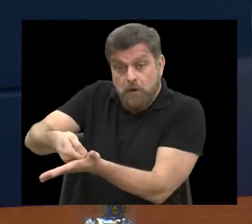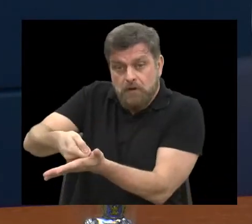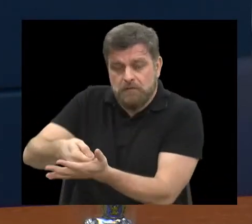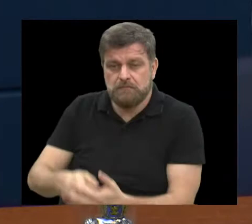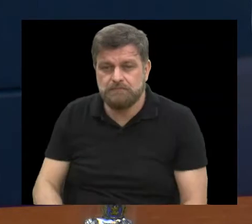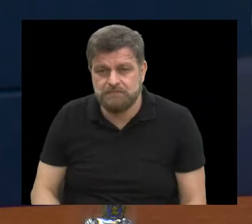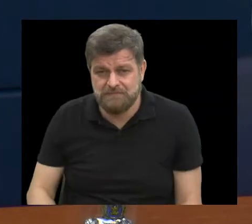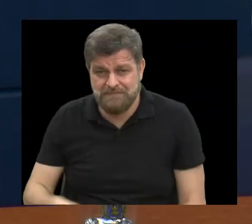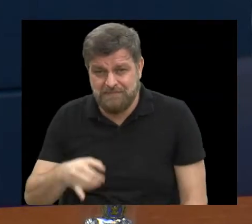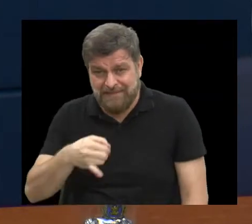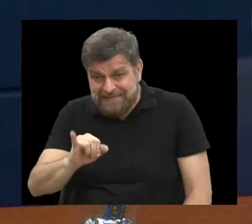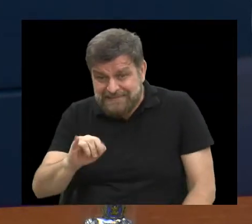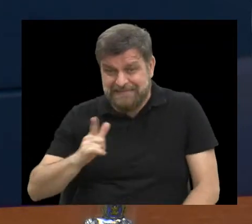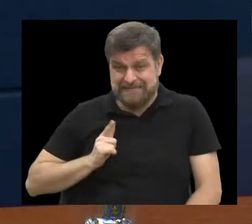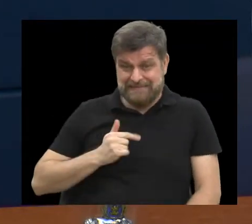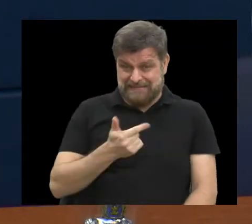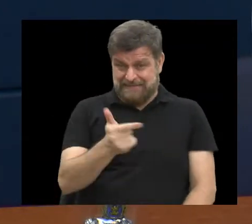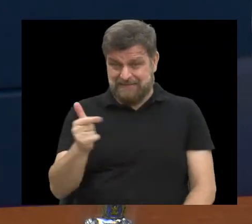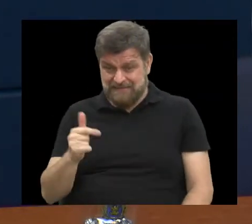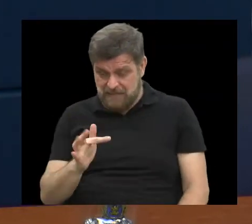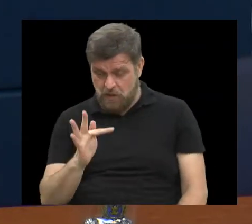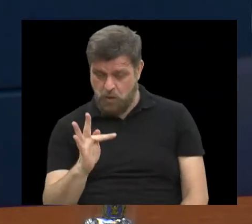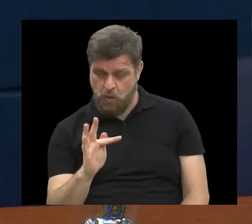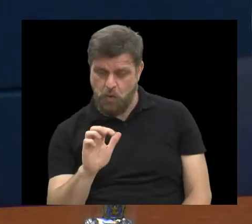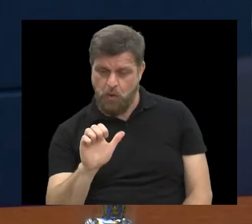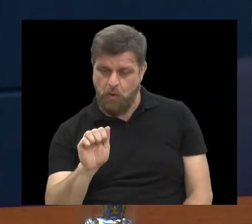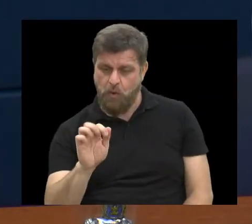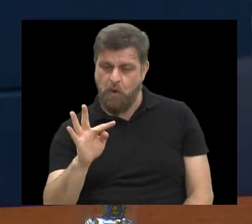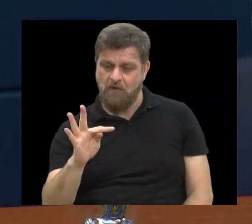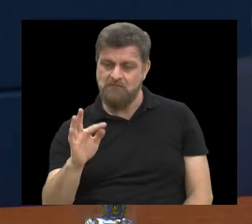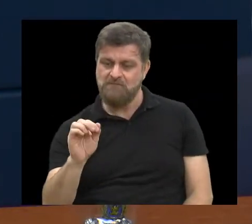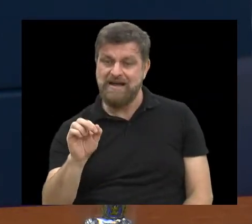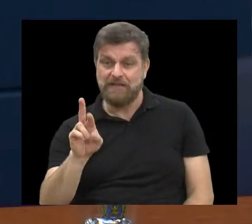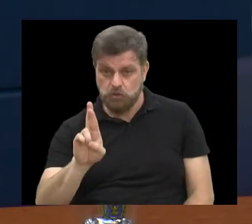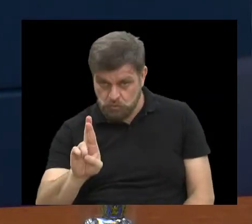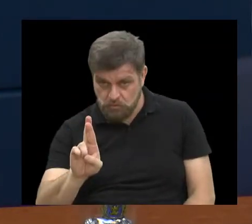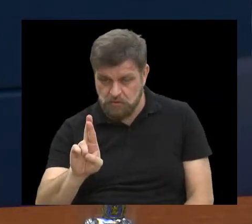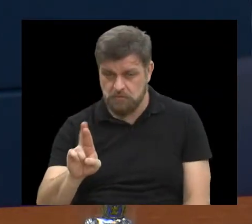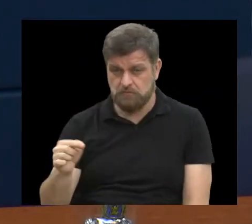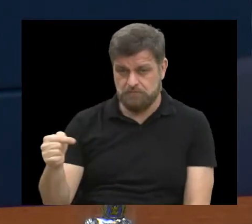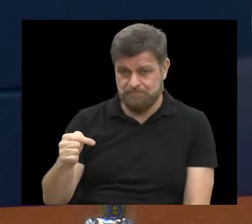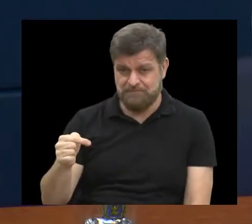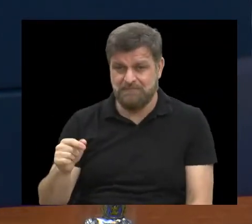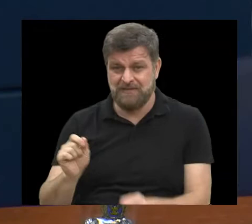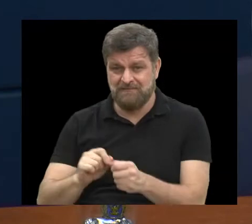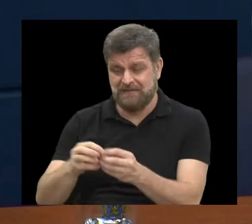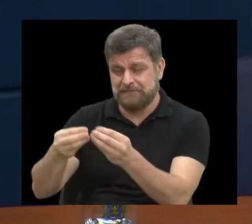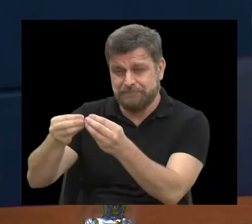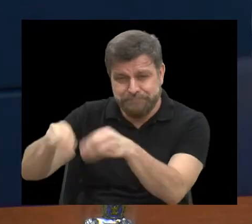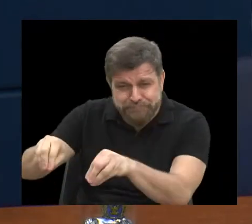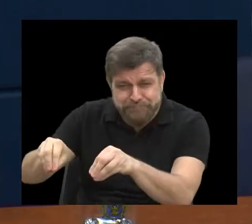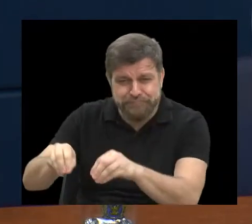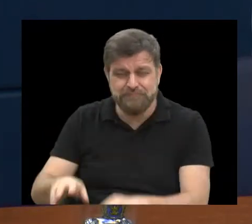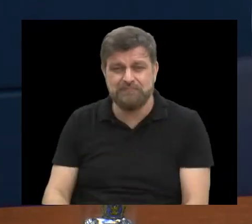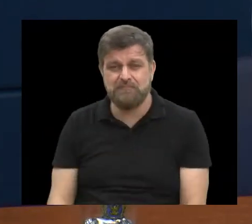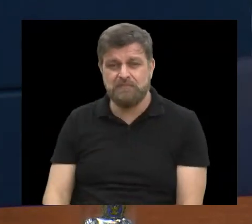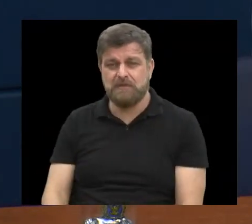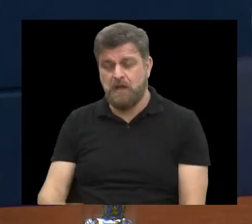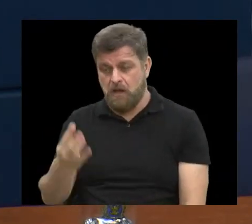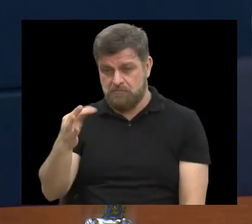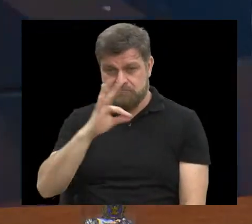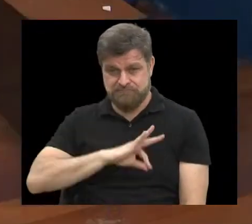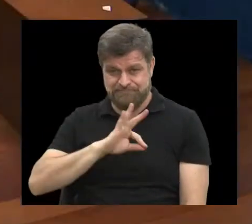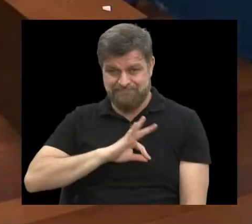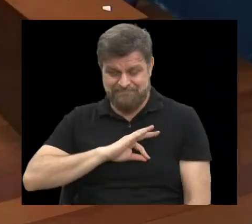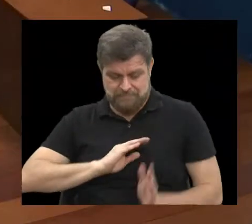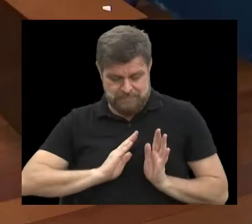aplica o fator previdenciário, que é aquilo que eu comentei para vocês, ele prejudica, né, o valor do